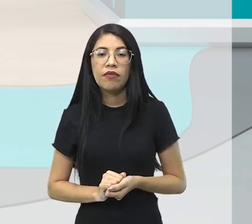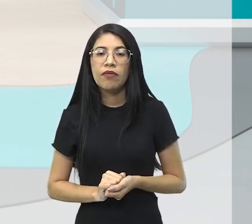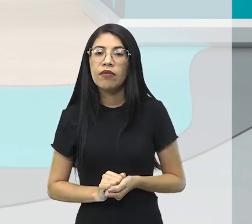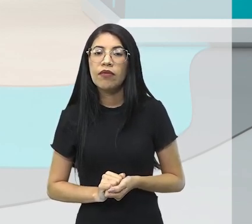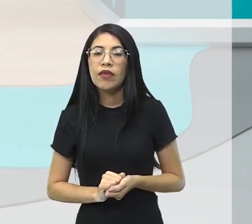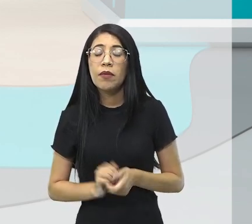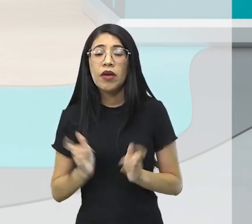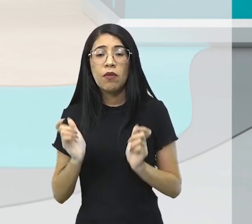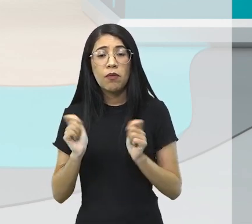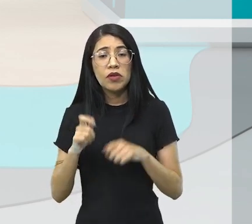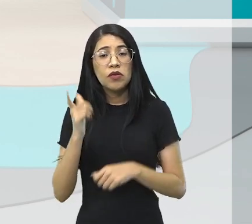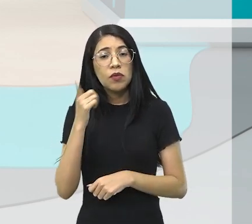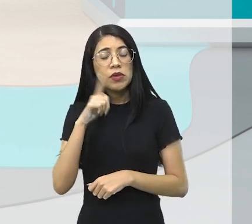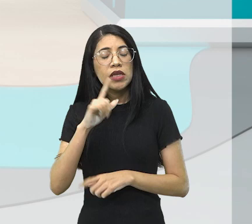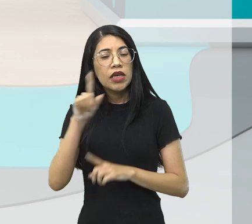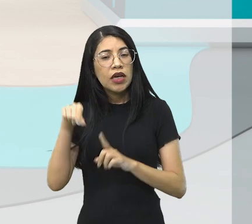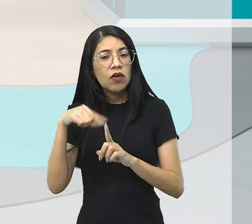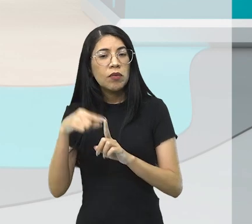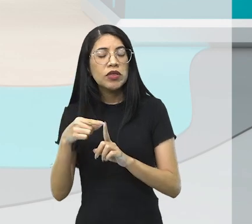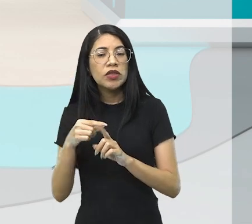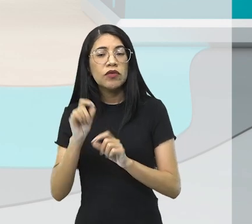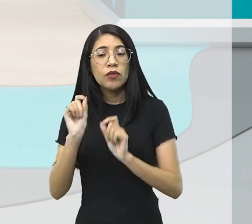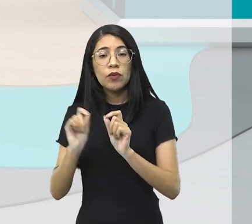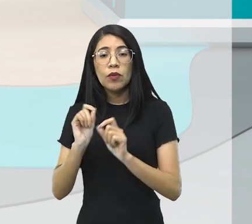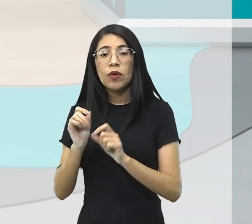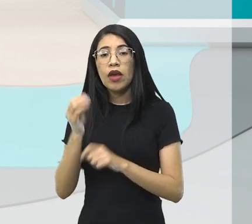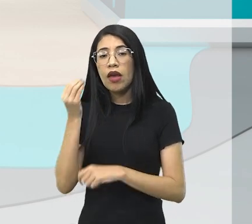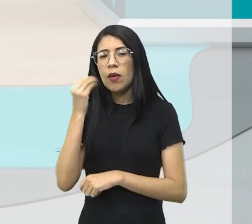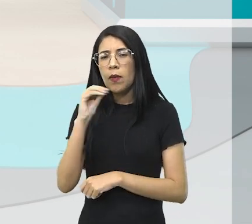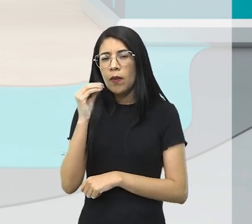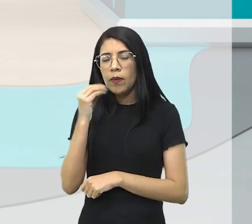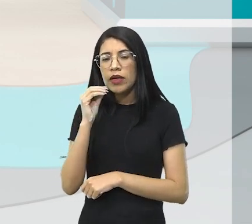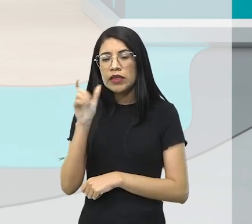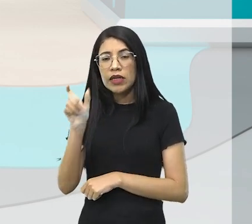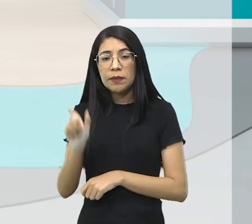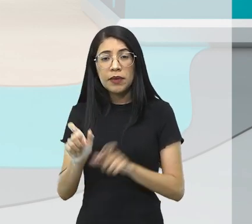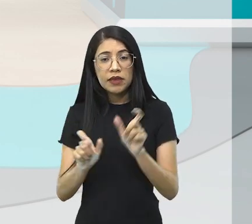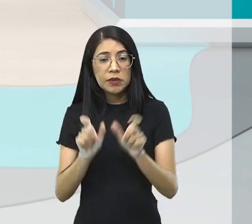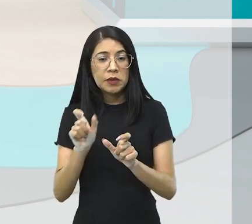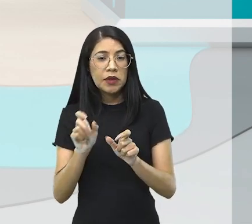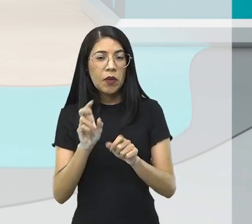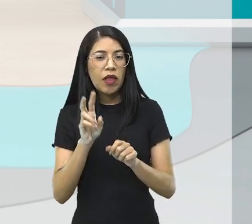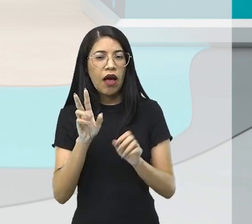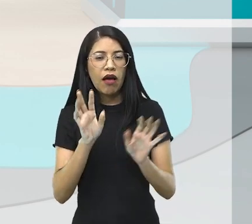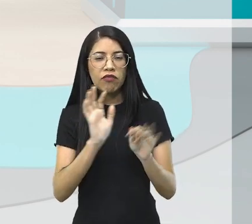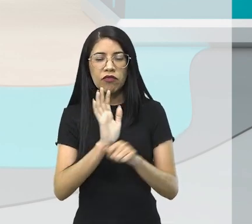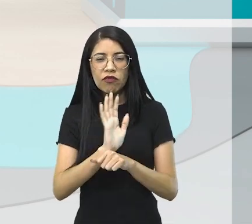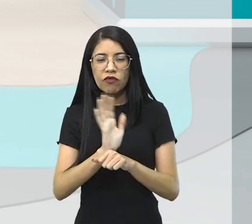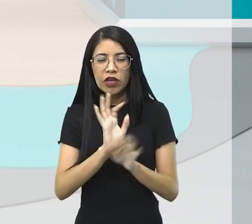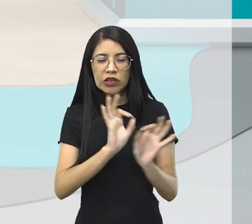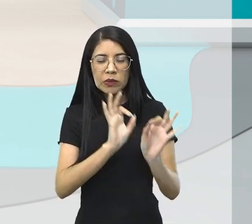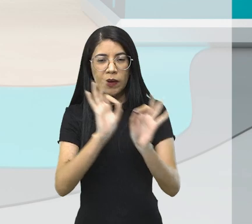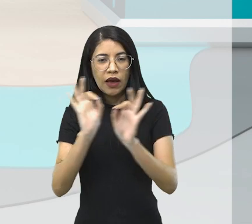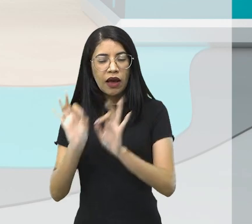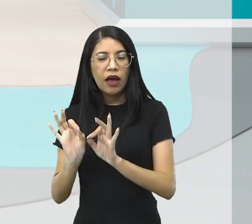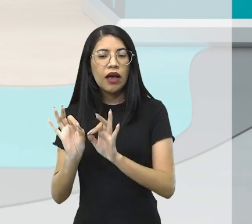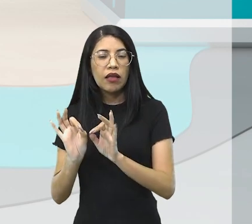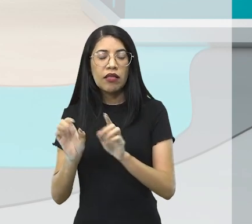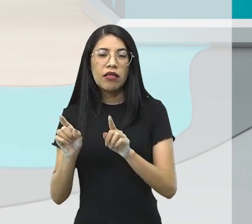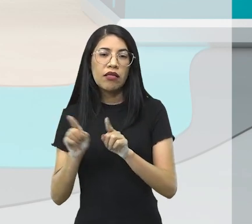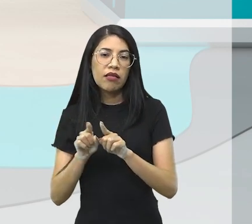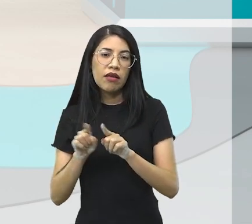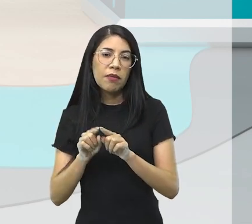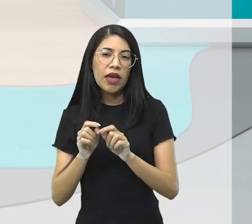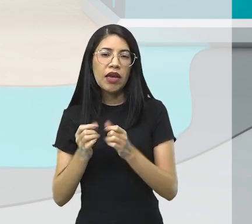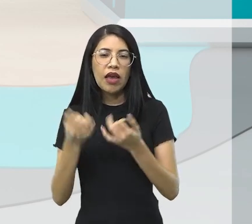realmente, né, que eu tenha esse poder de convencimento para atingir o leitor, né, quem está visualizando ali a propaganda naquele momento, quem